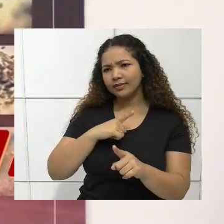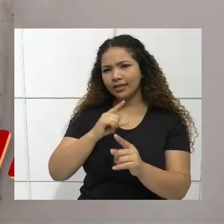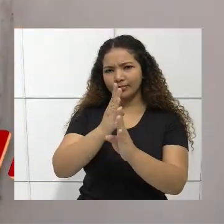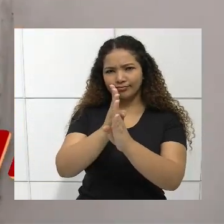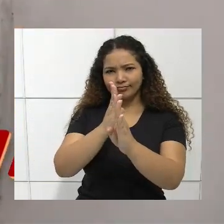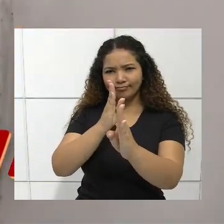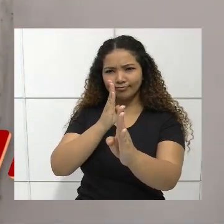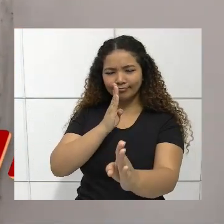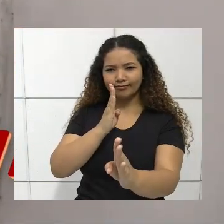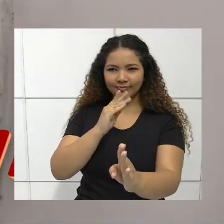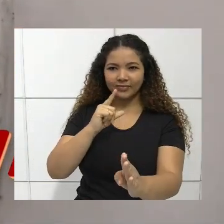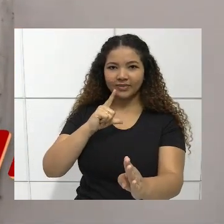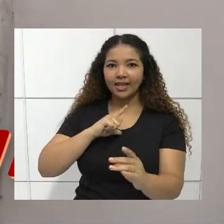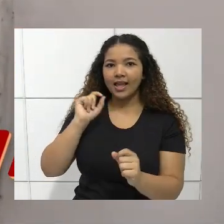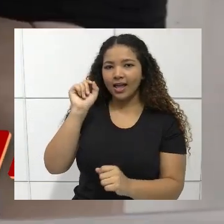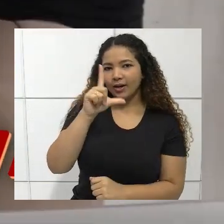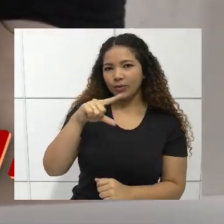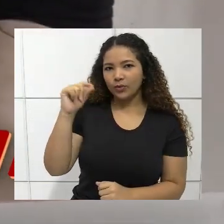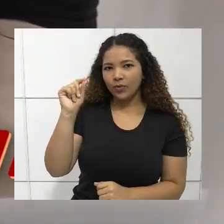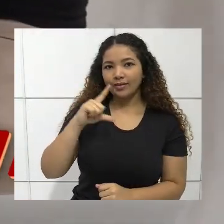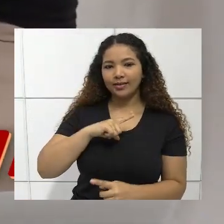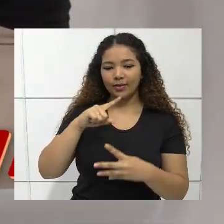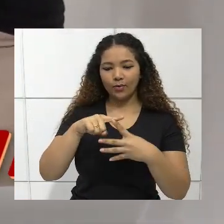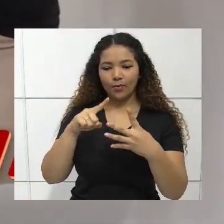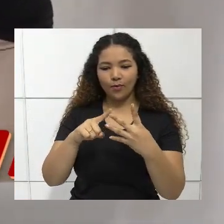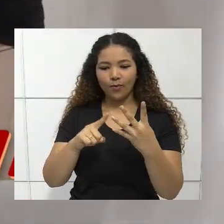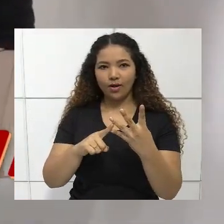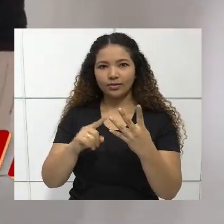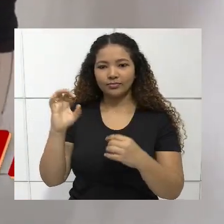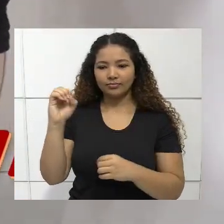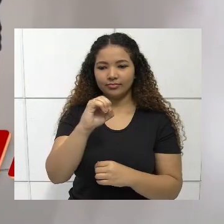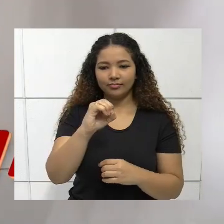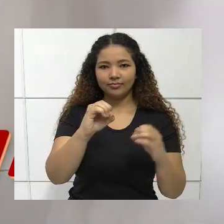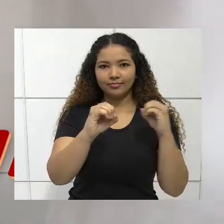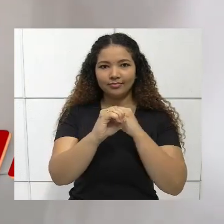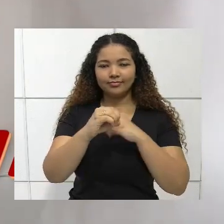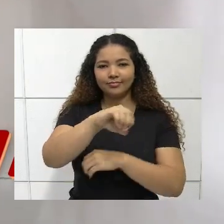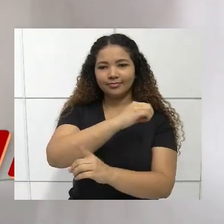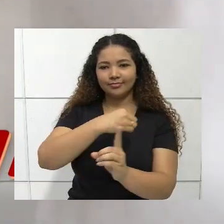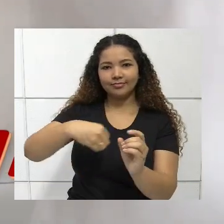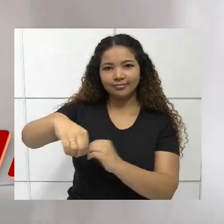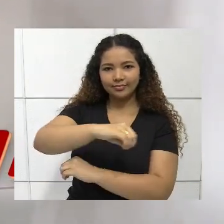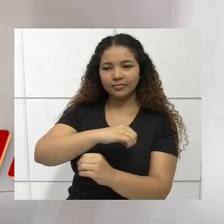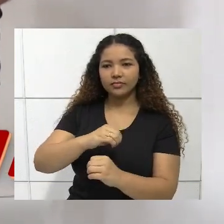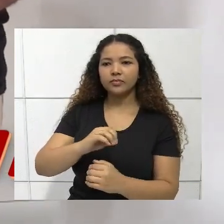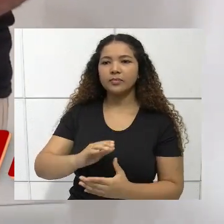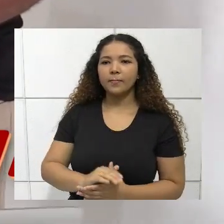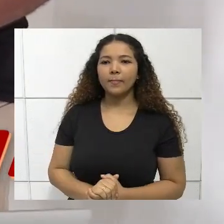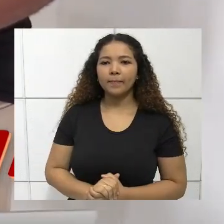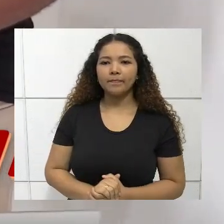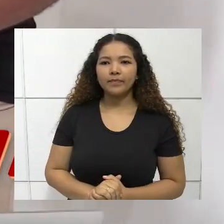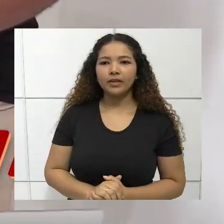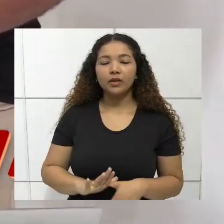não é quatro. Então, quando ela vai estar fazendo esse movimento, né?